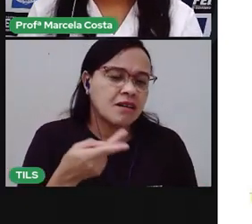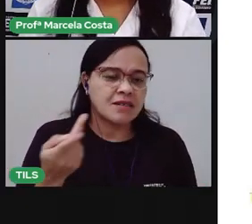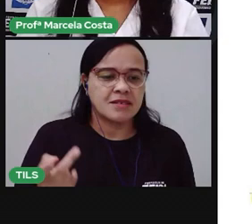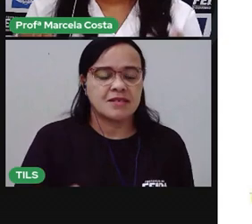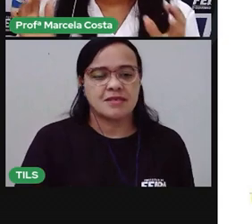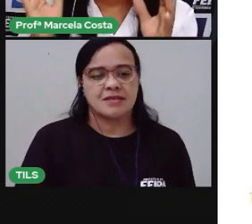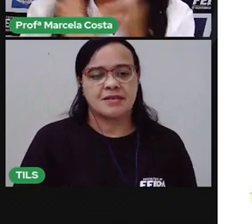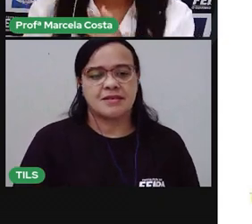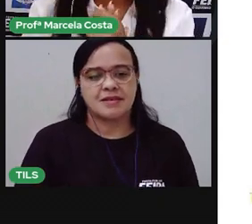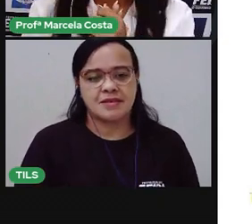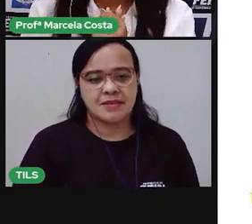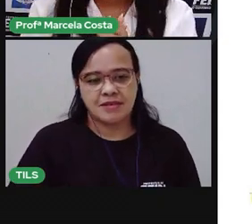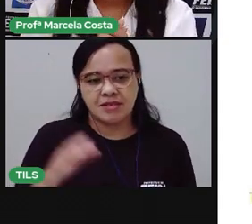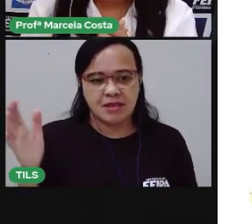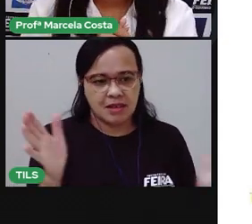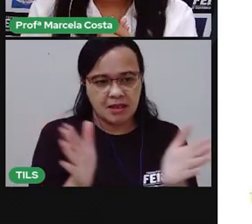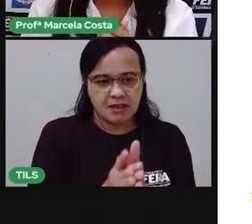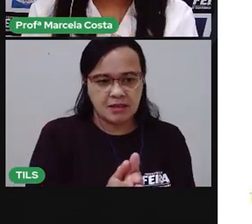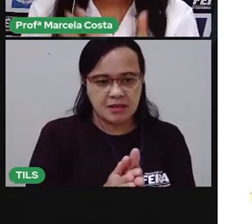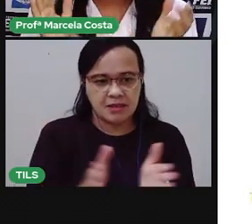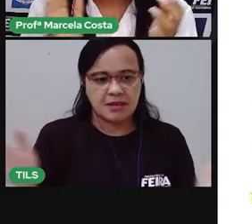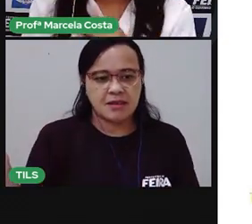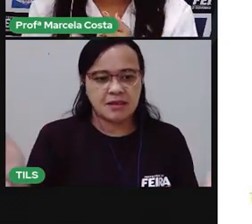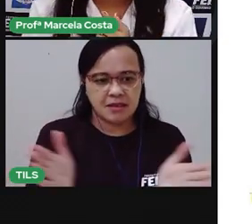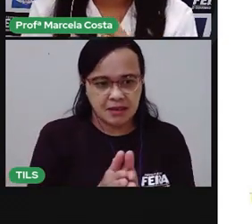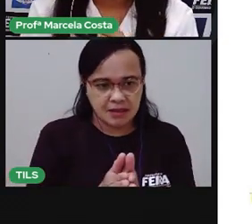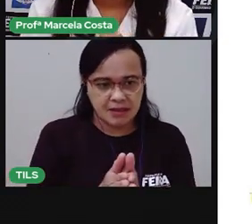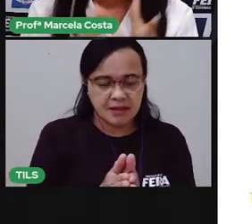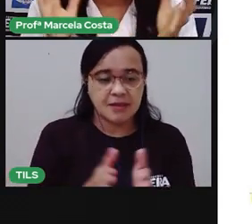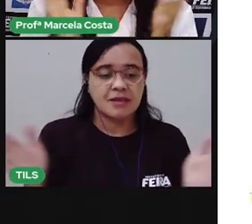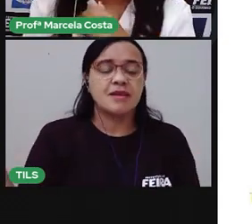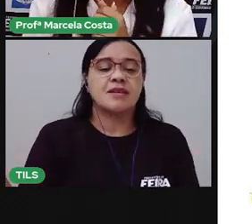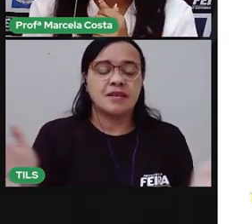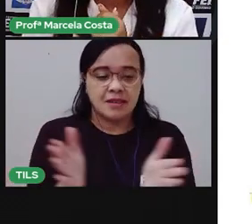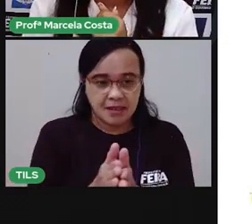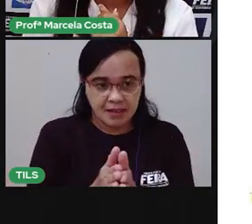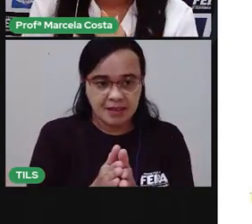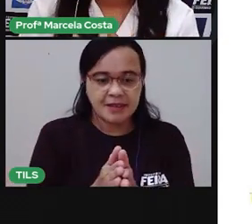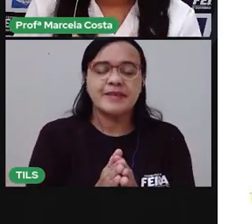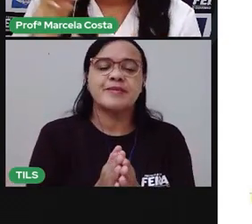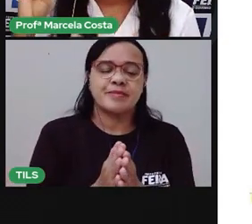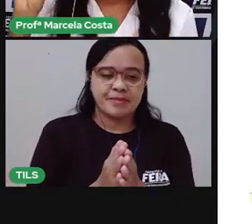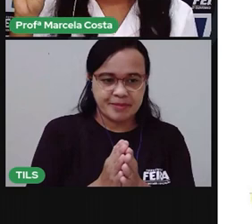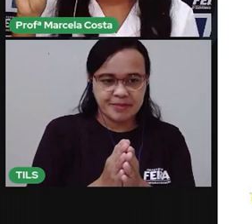carente já tá é